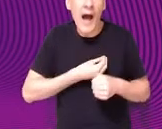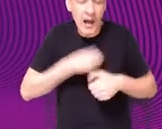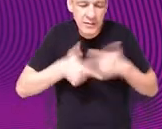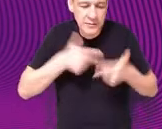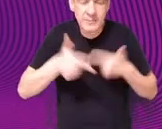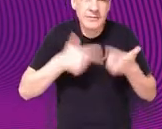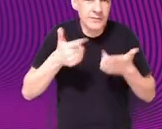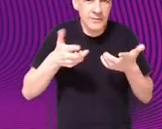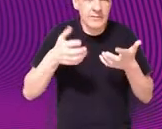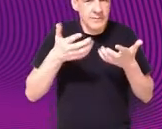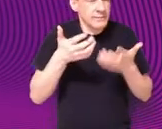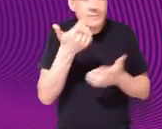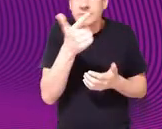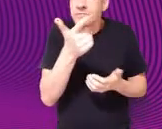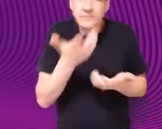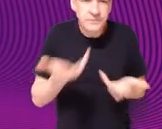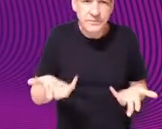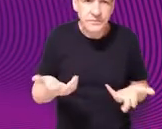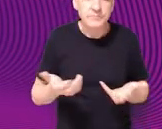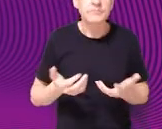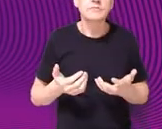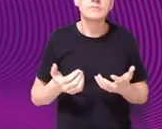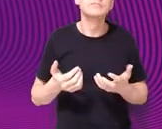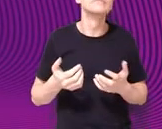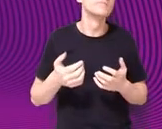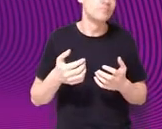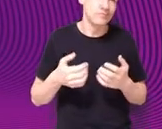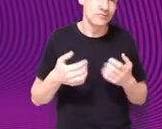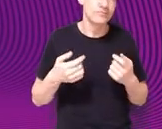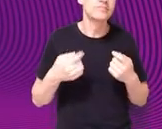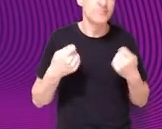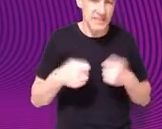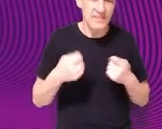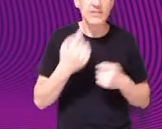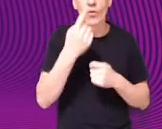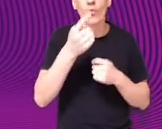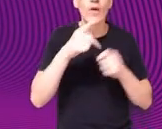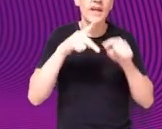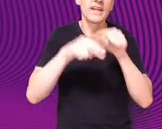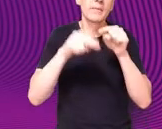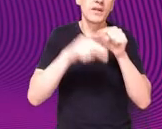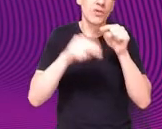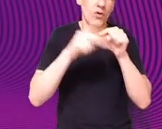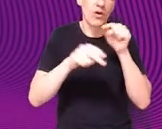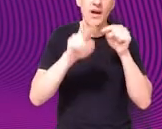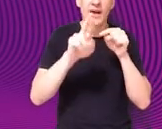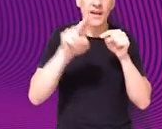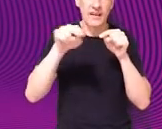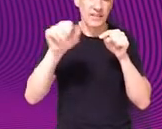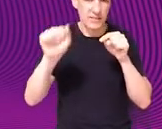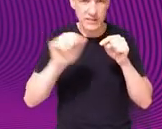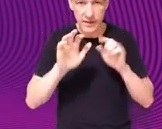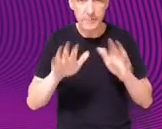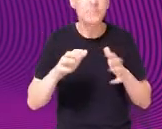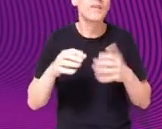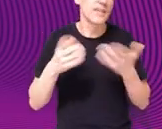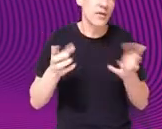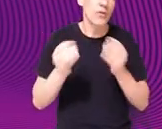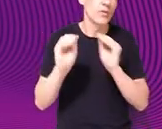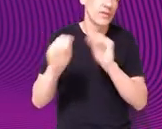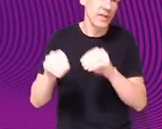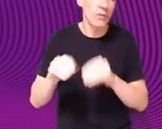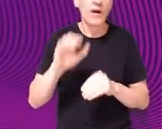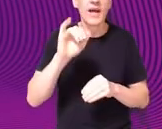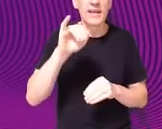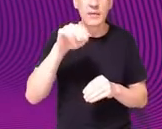número. Ele sugeriu um off-label com inibidor de RNA. Então ficou a opção de imunoglobulina, interferon beta, que é o que